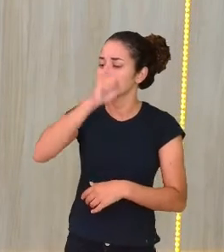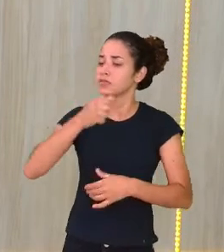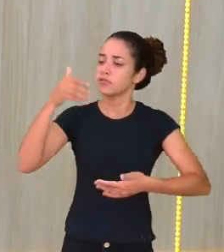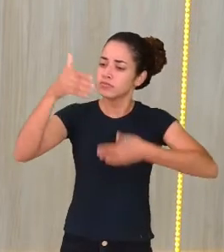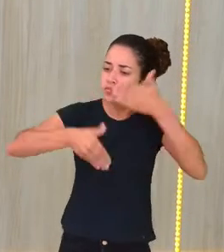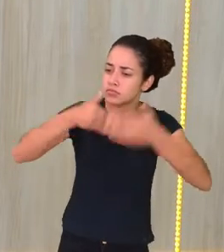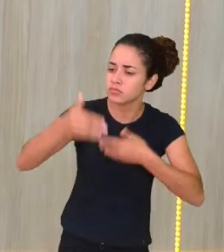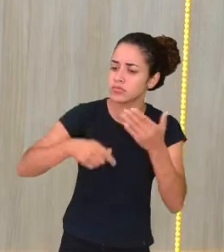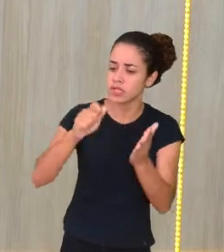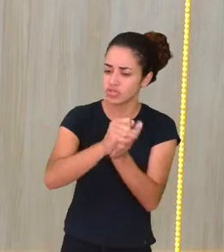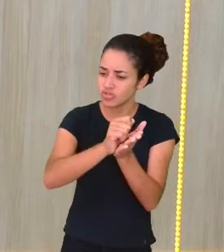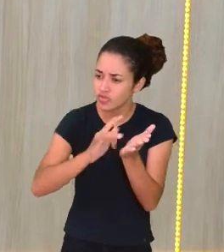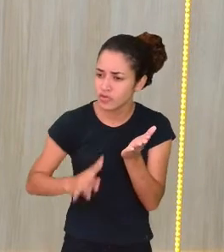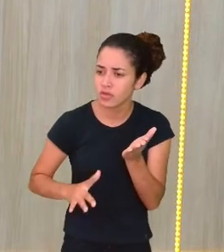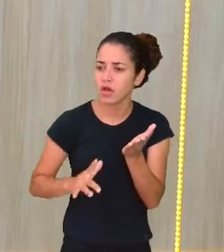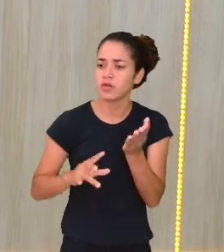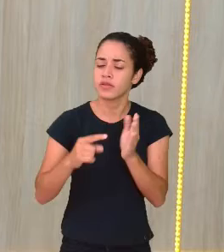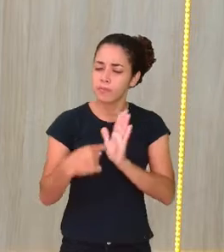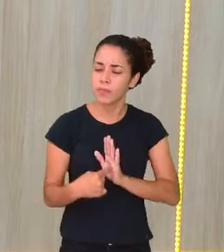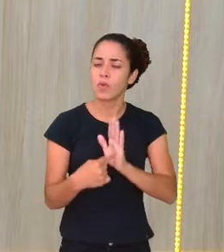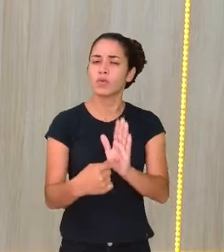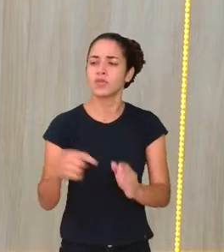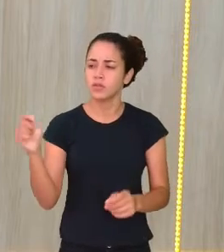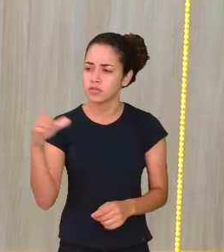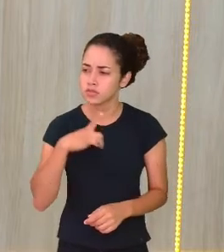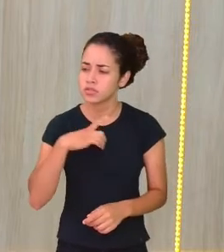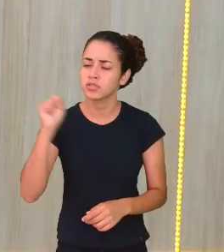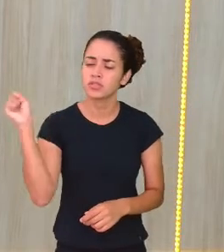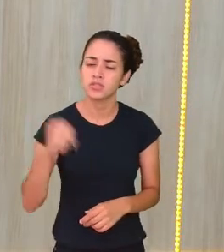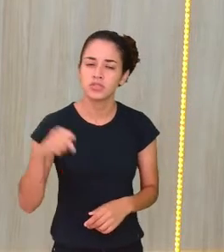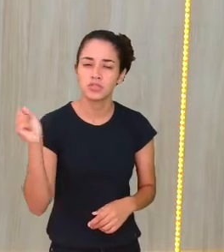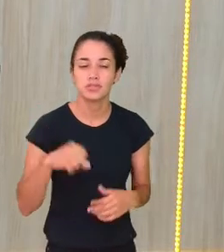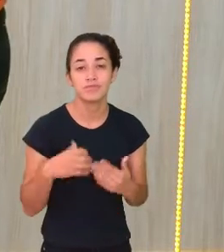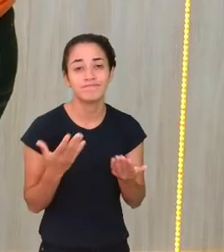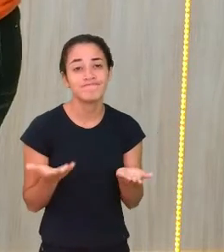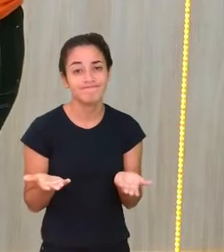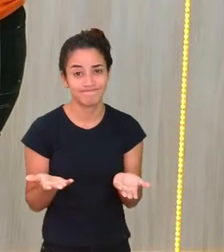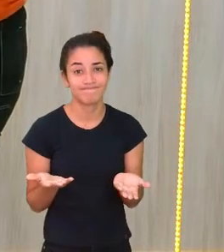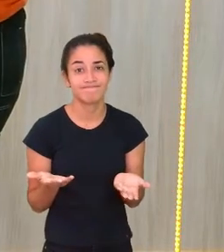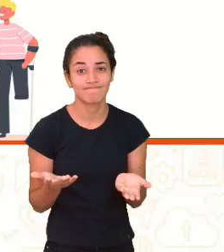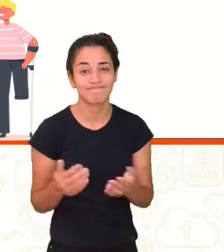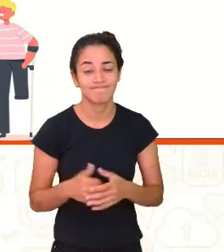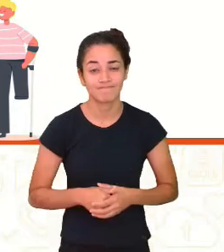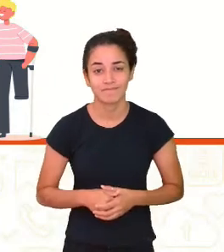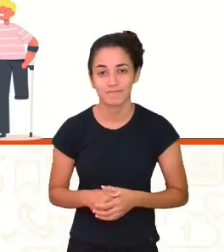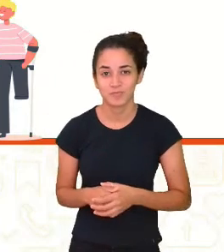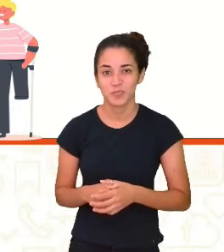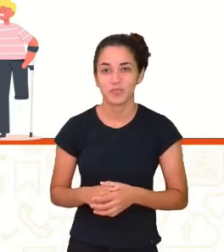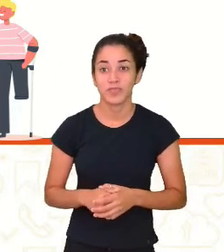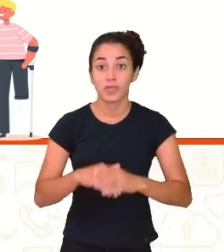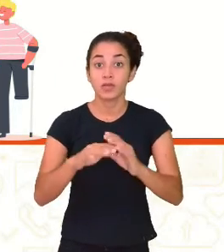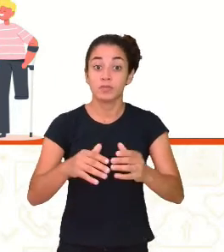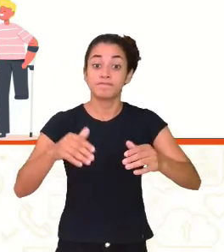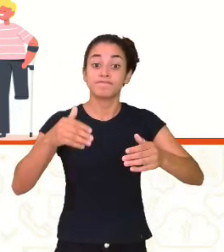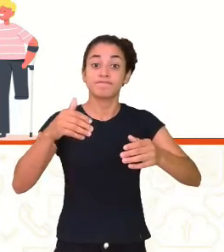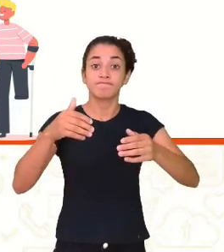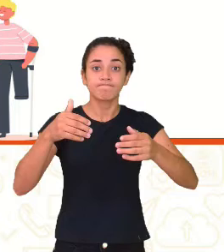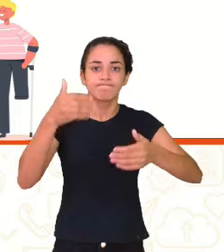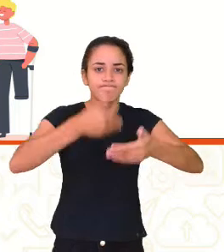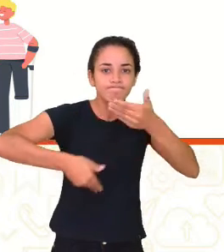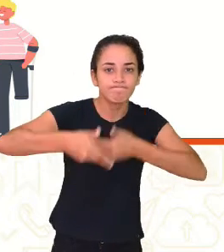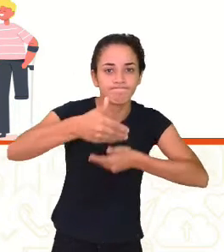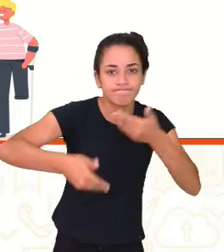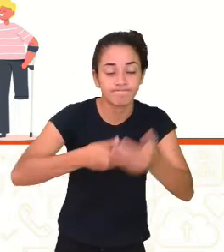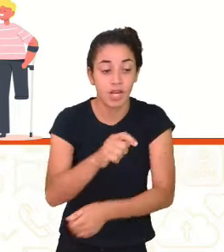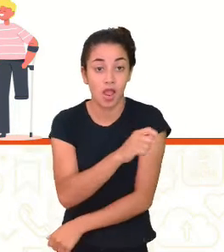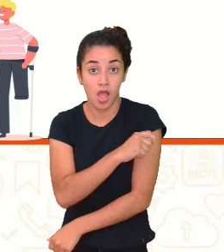ele faz a atividade, ele faz a apresentação. A interação com os demais estudantes ganha uma nova versão